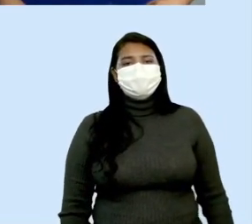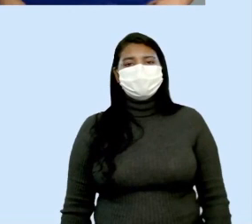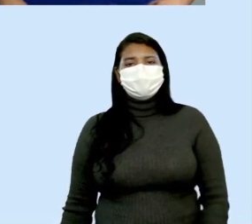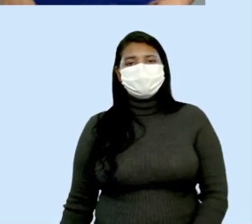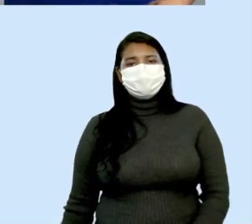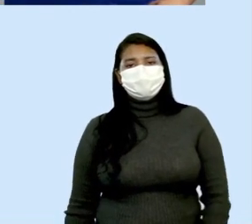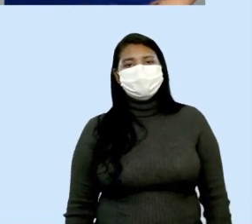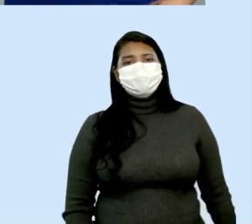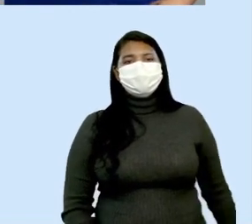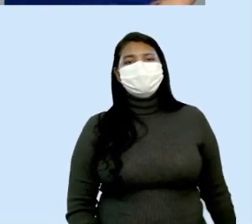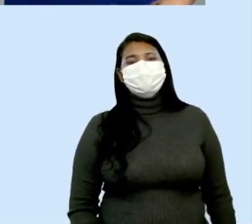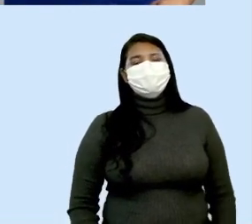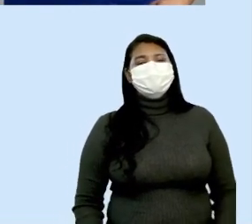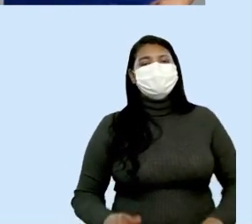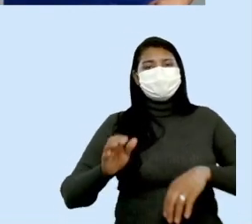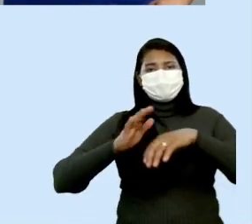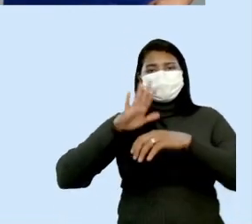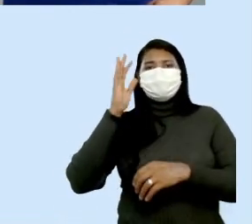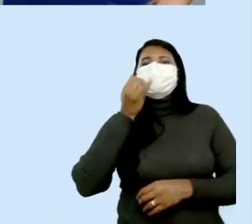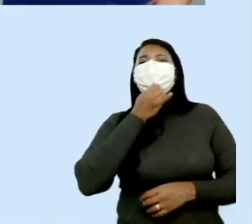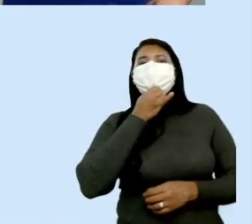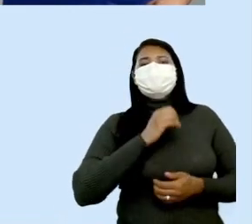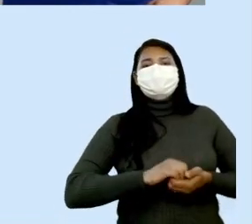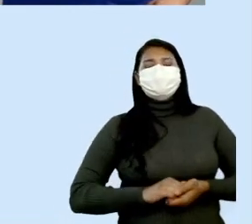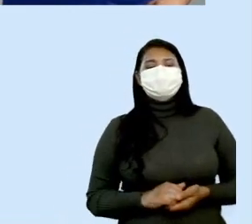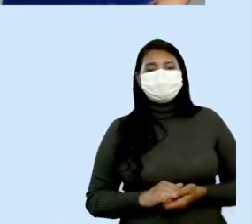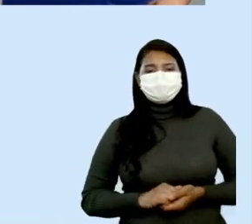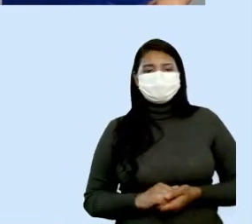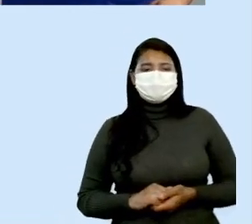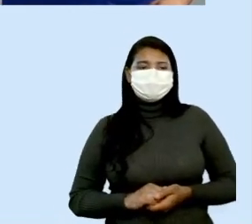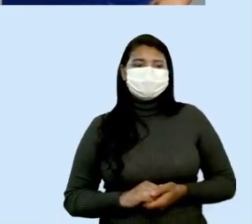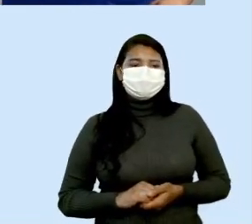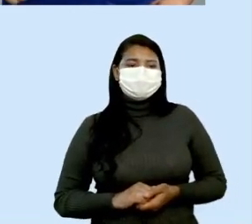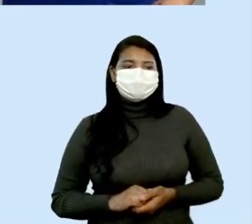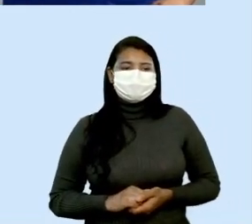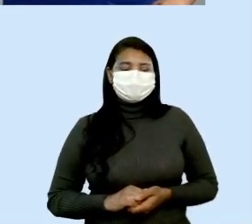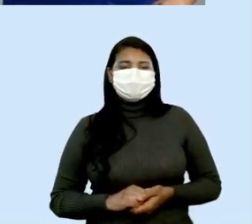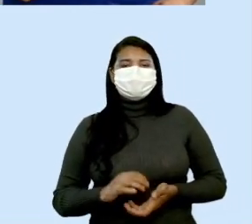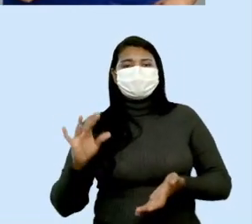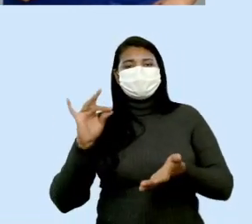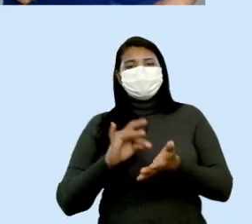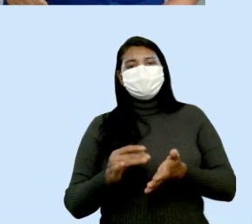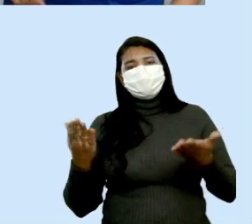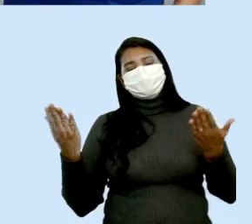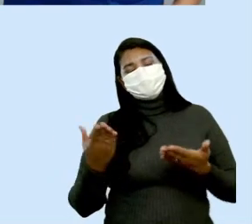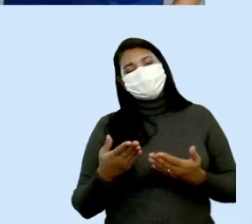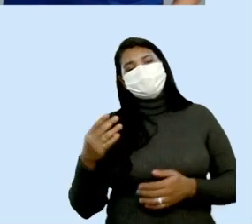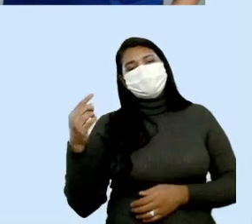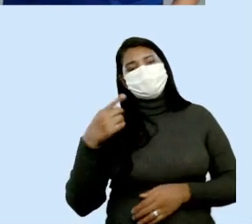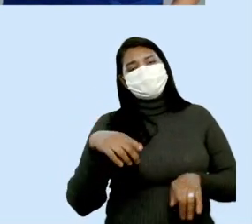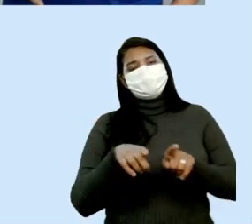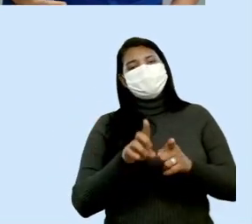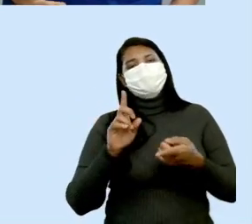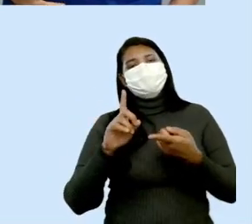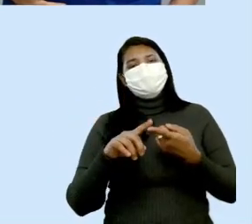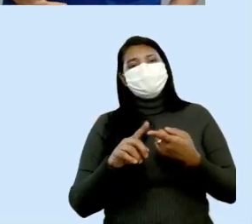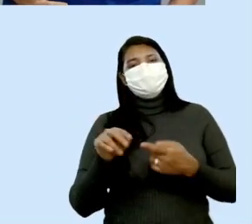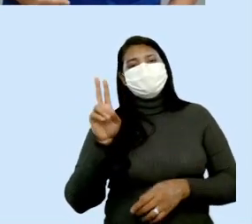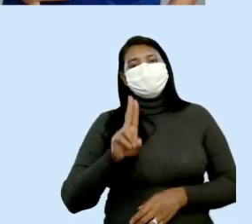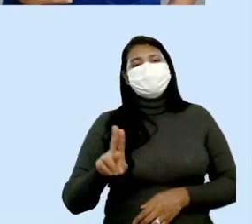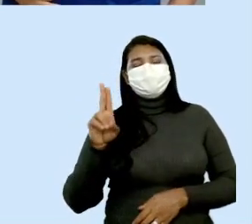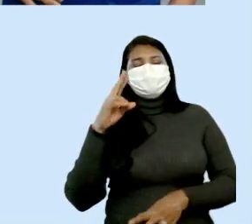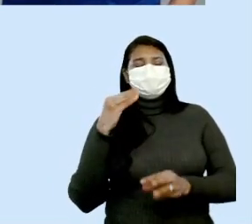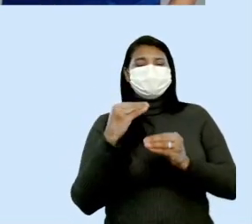Temos mais exemplos aí do simple present. Na forma affirmative já vimos negative com o uso do don't e